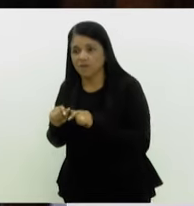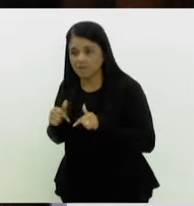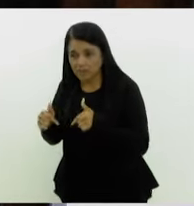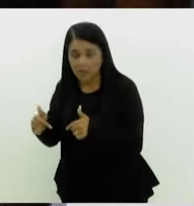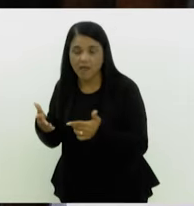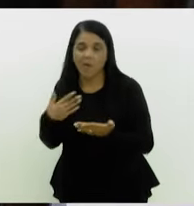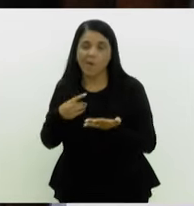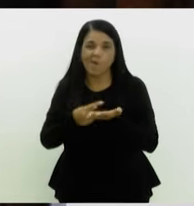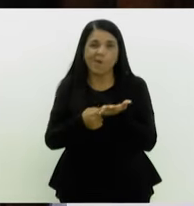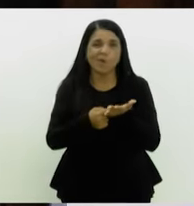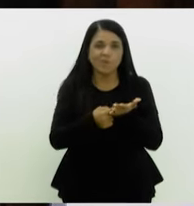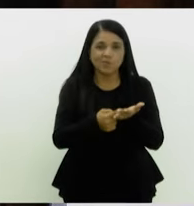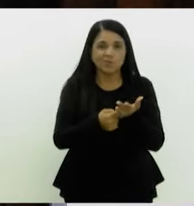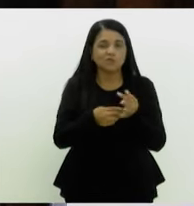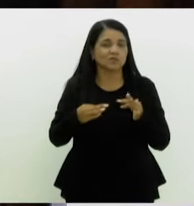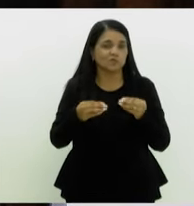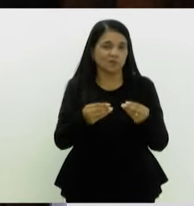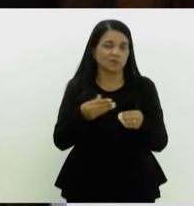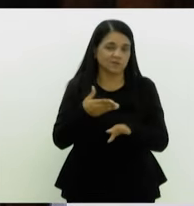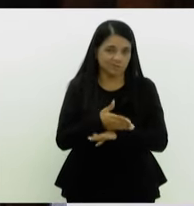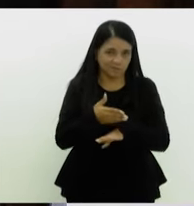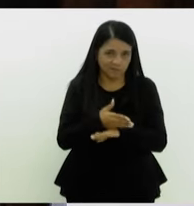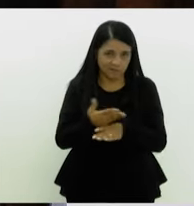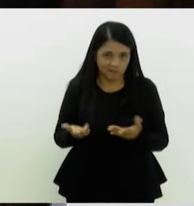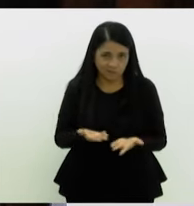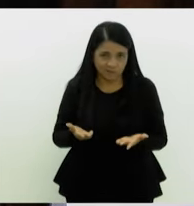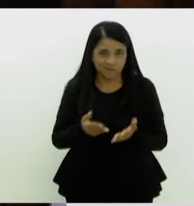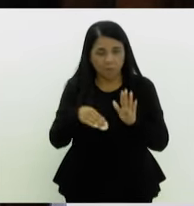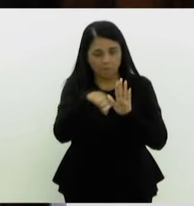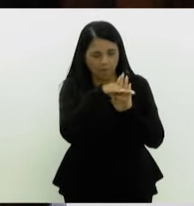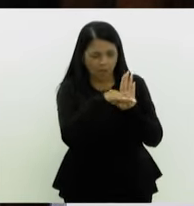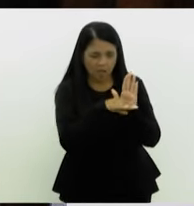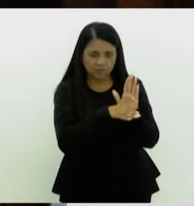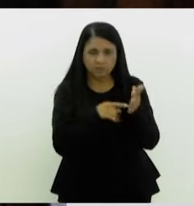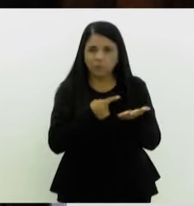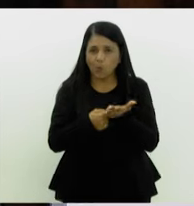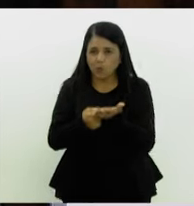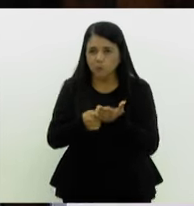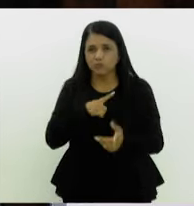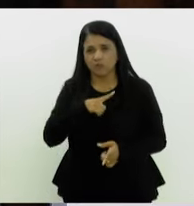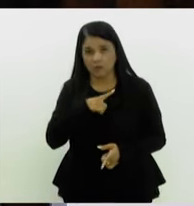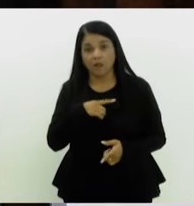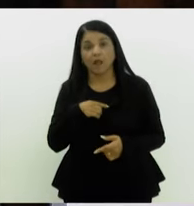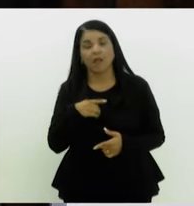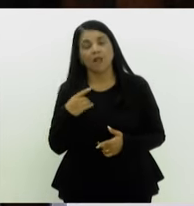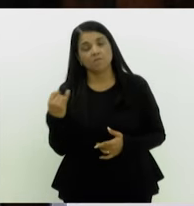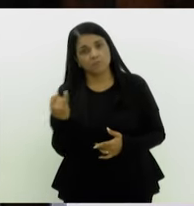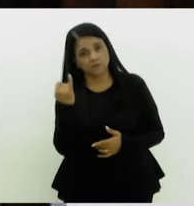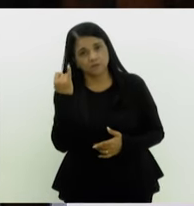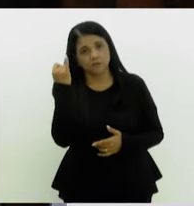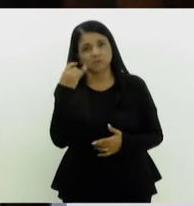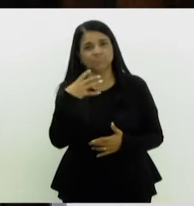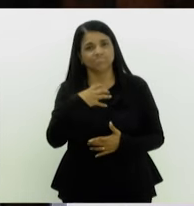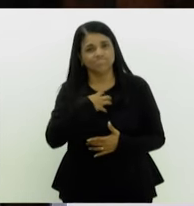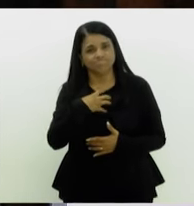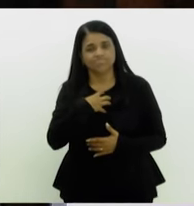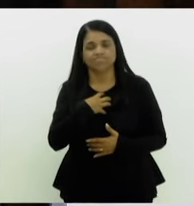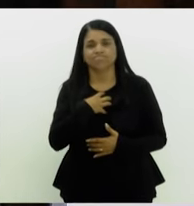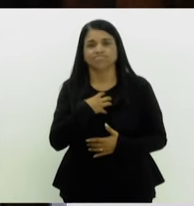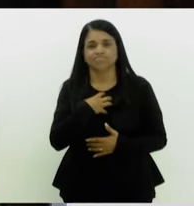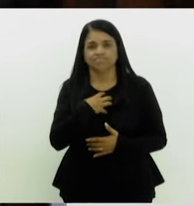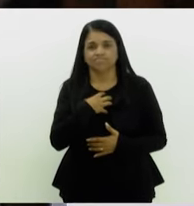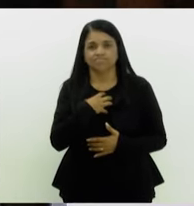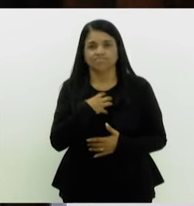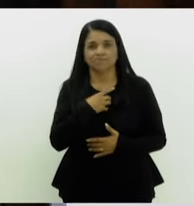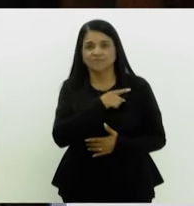todas as que estão aqui presentees com a pauta Eu acho que isso que a gente quer que vocês sintam vocês